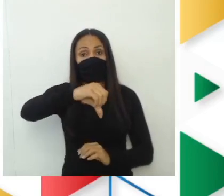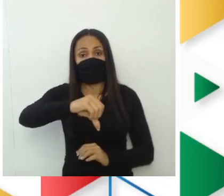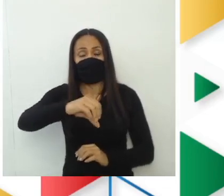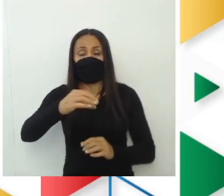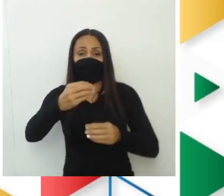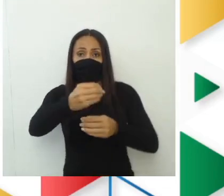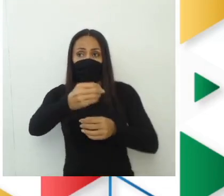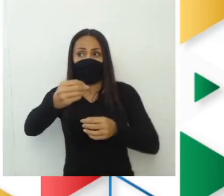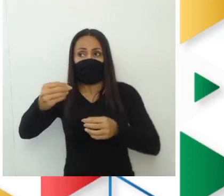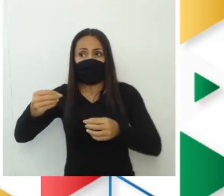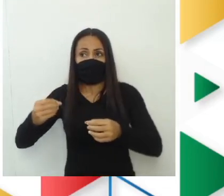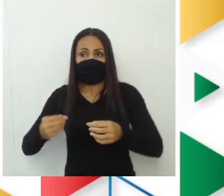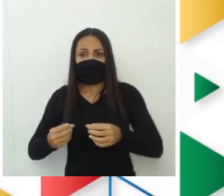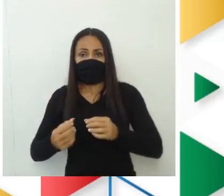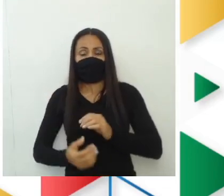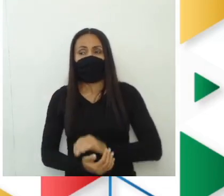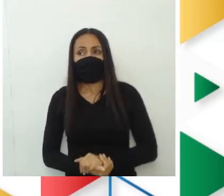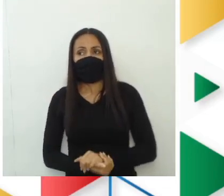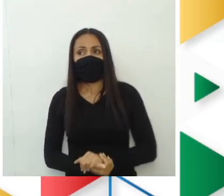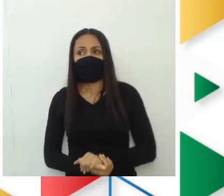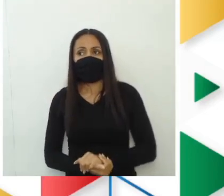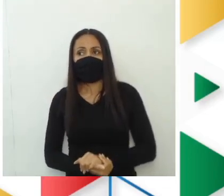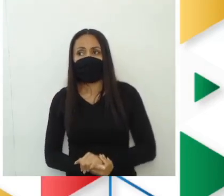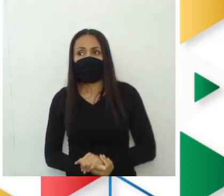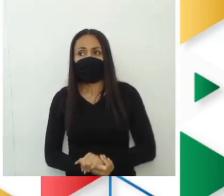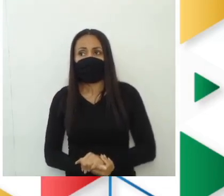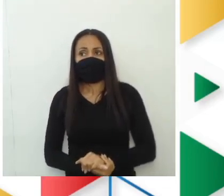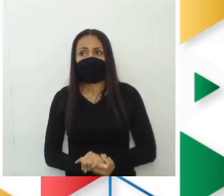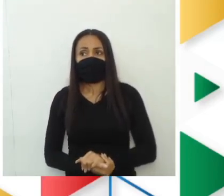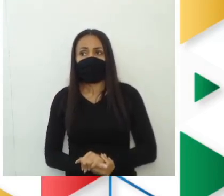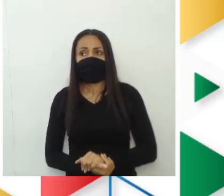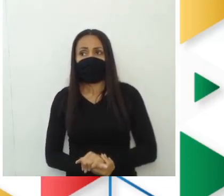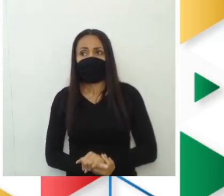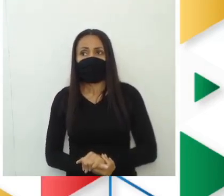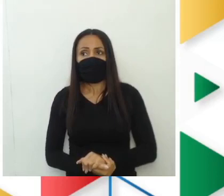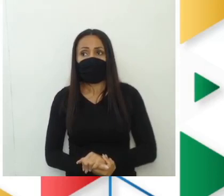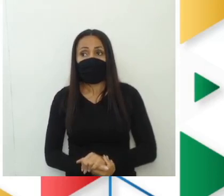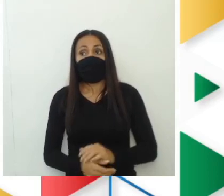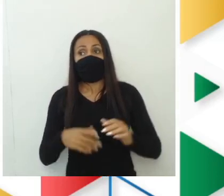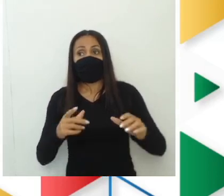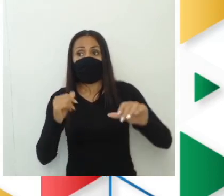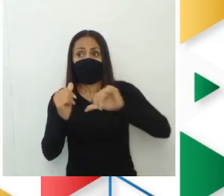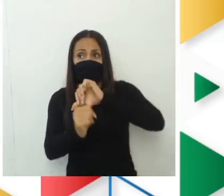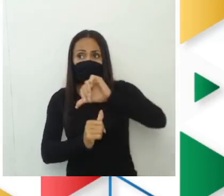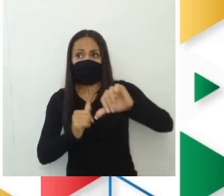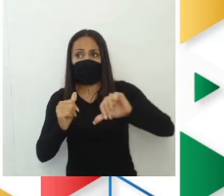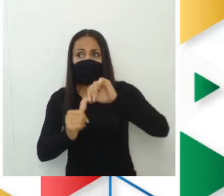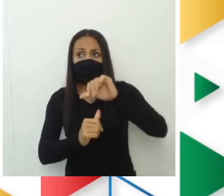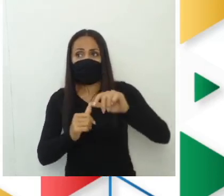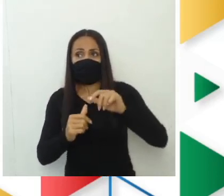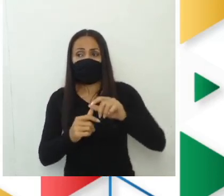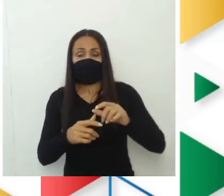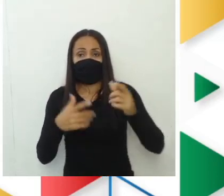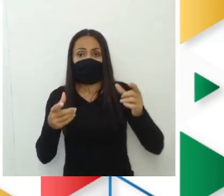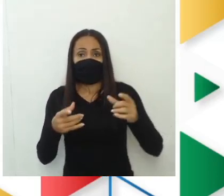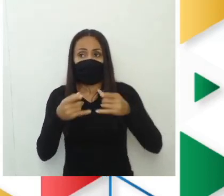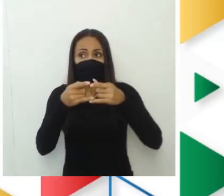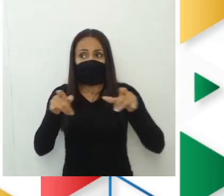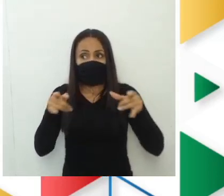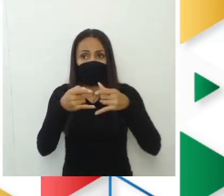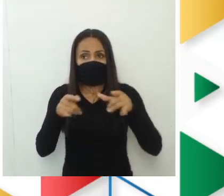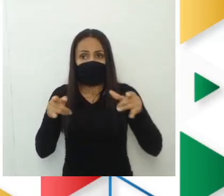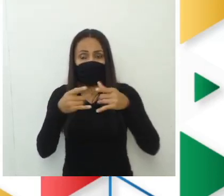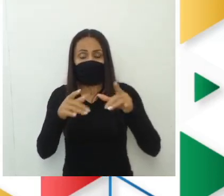e sobraram 9, 79 moedas. Se ela vai trocar essas moedas por cédulas de